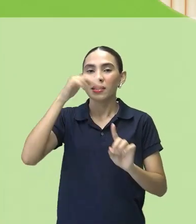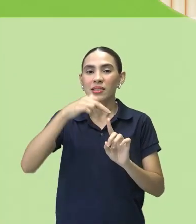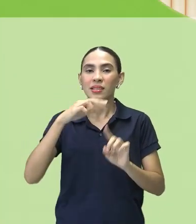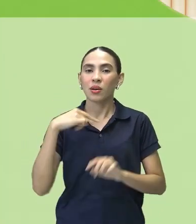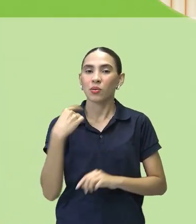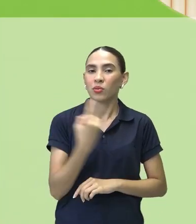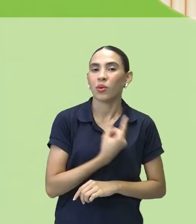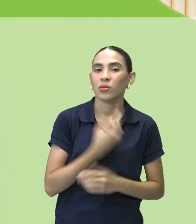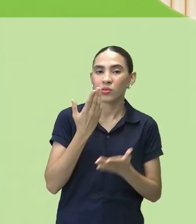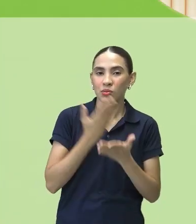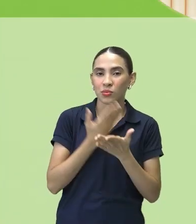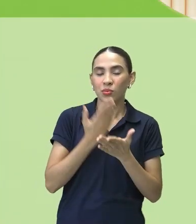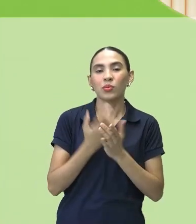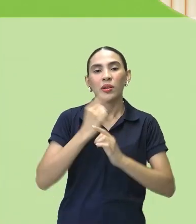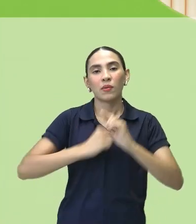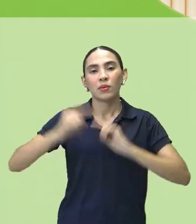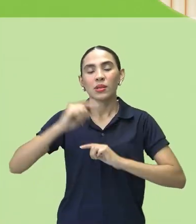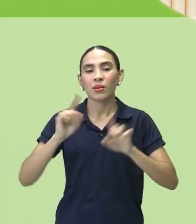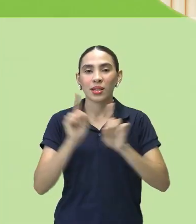nosso estudo, à nossa evolução.